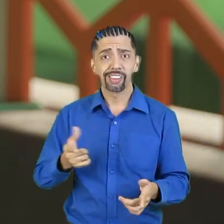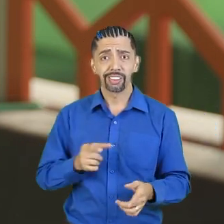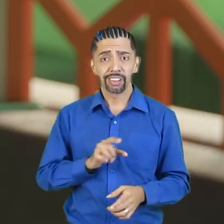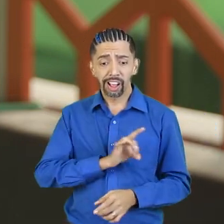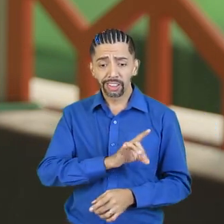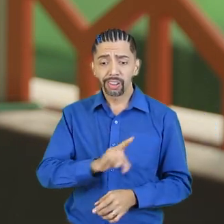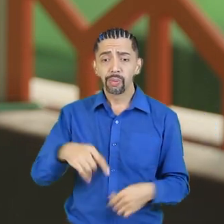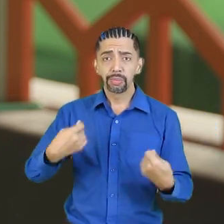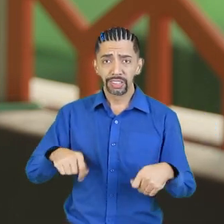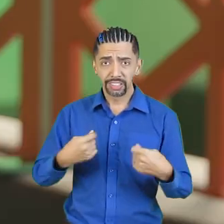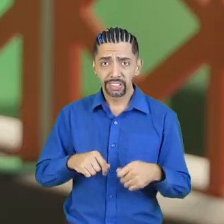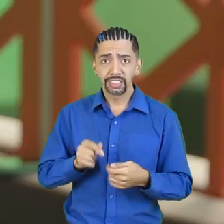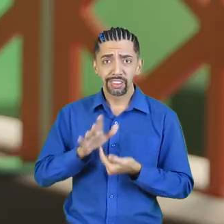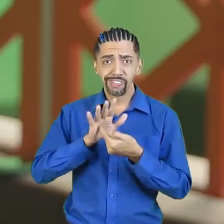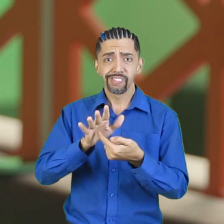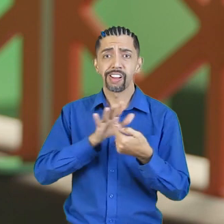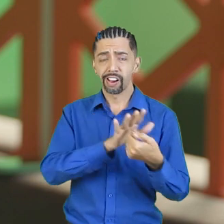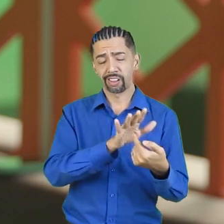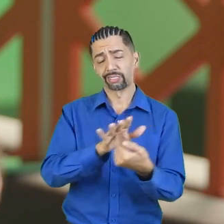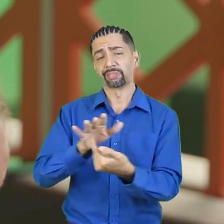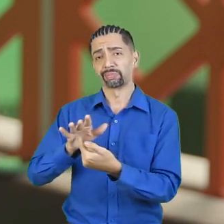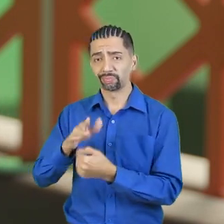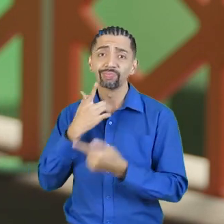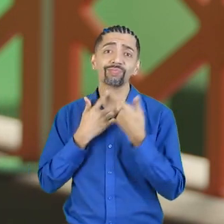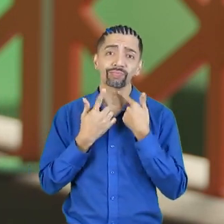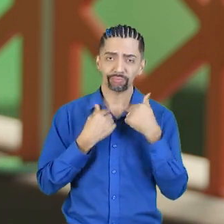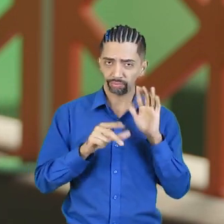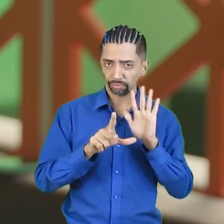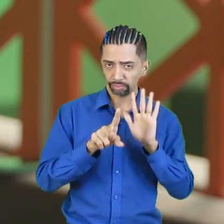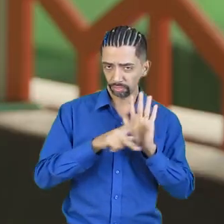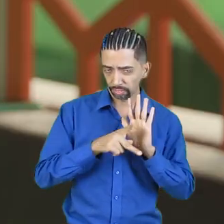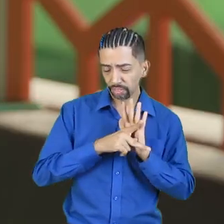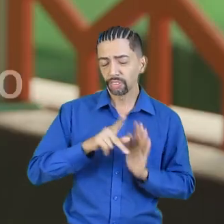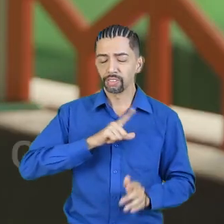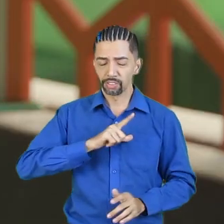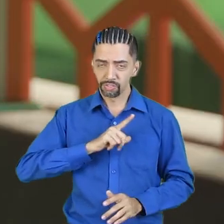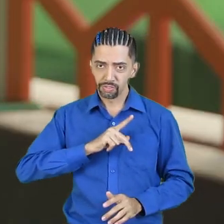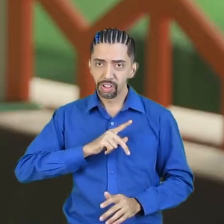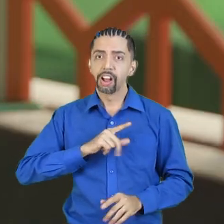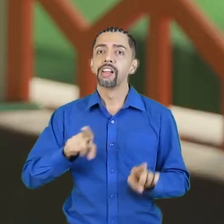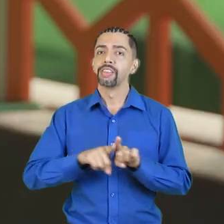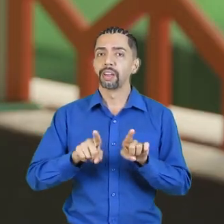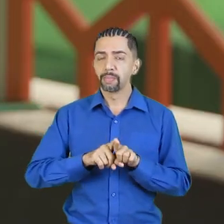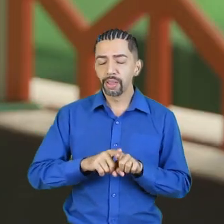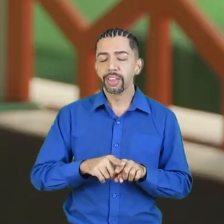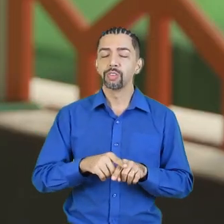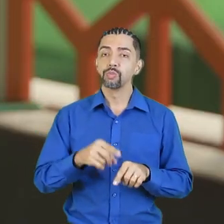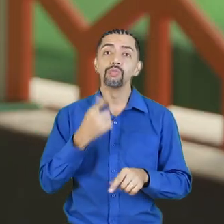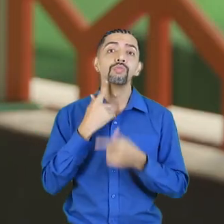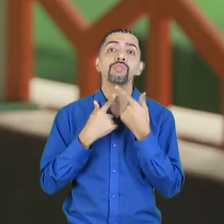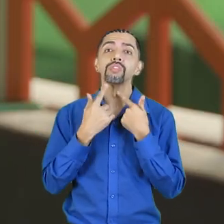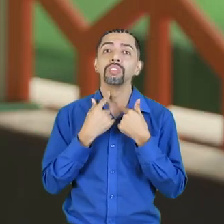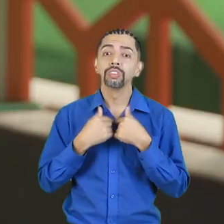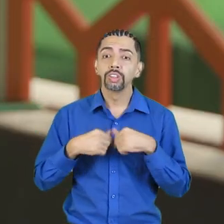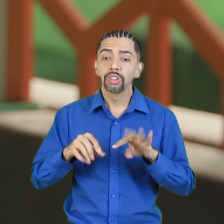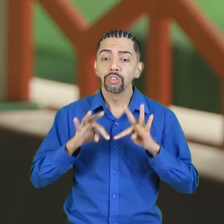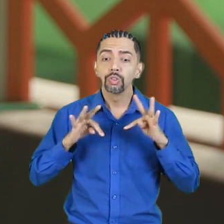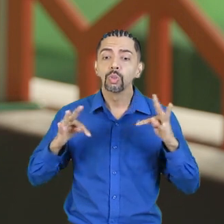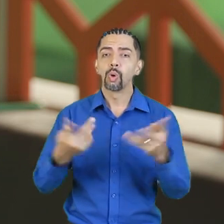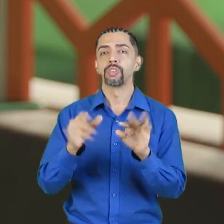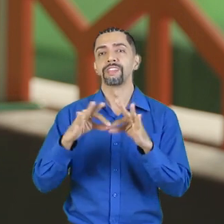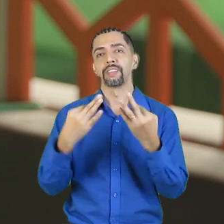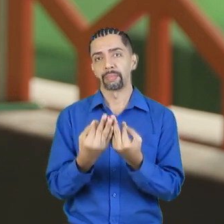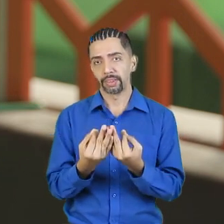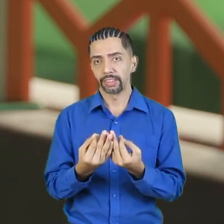seus desejos individuais e não esquecendo dos desejos coletivos. A terceira orientação é identificar para onde está